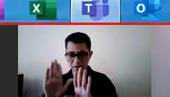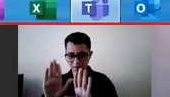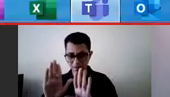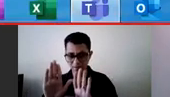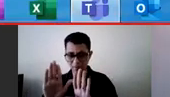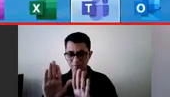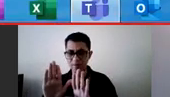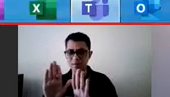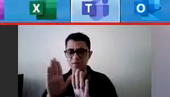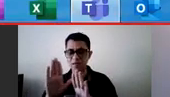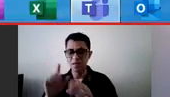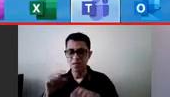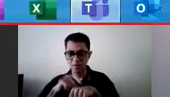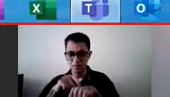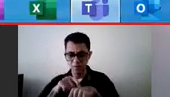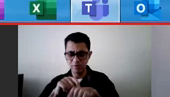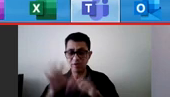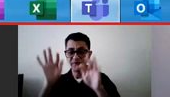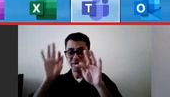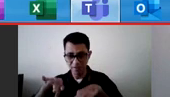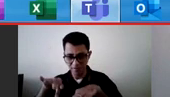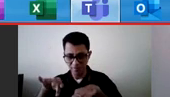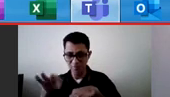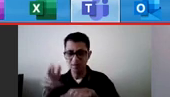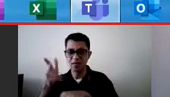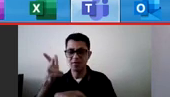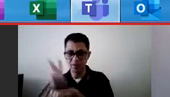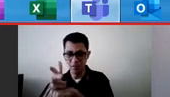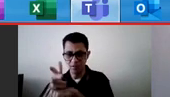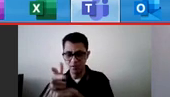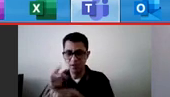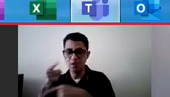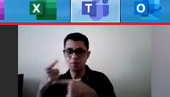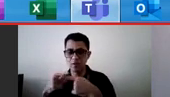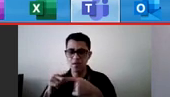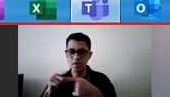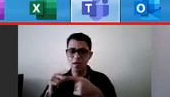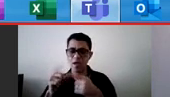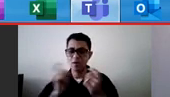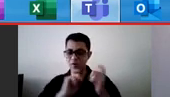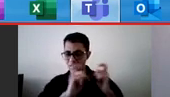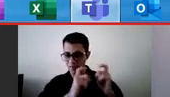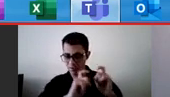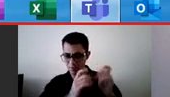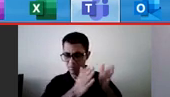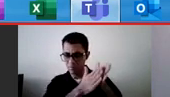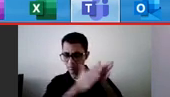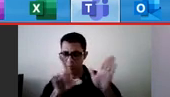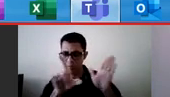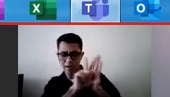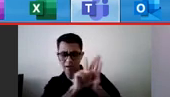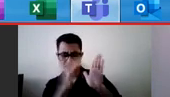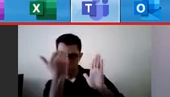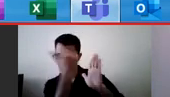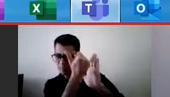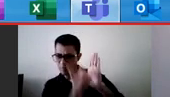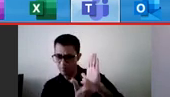no horário, Entendo. Eu vou ter que encerrar essa gravação, porque assim, a TPC, ele tem uma legislação,